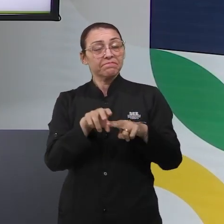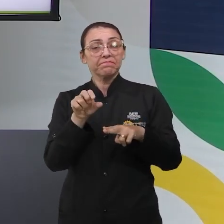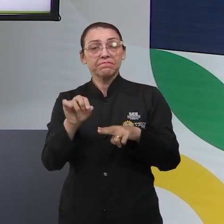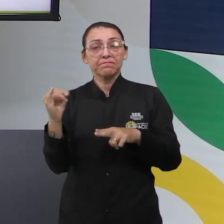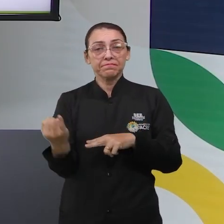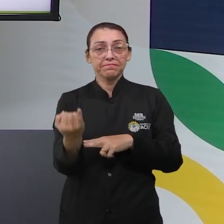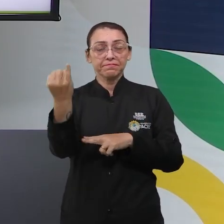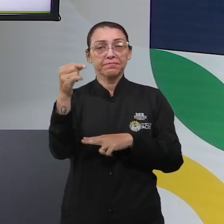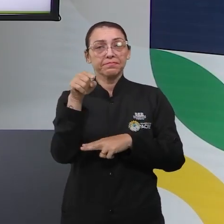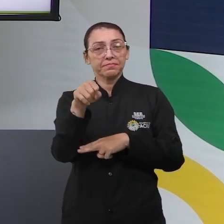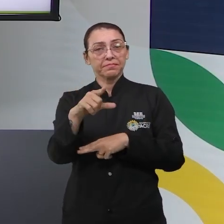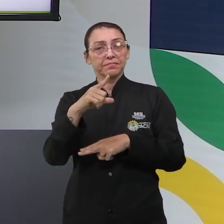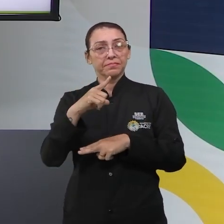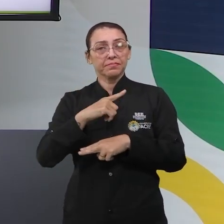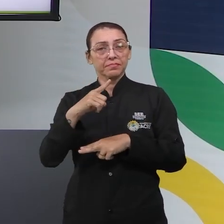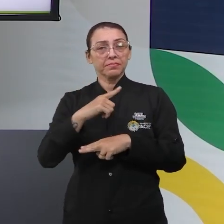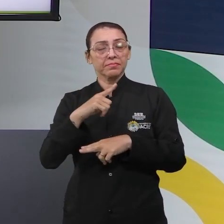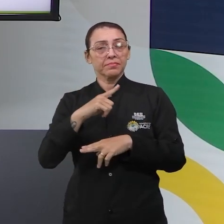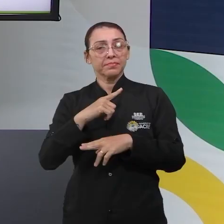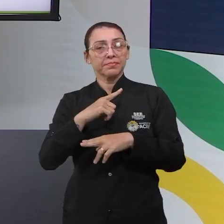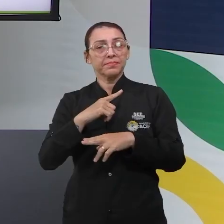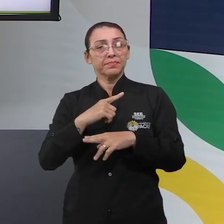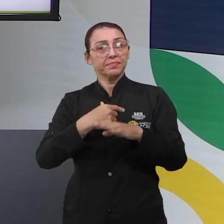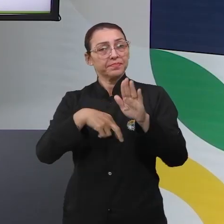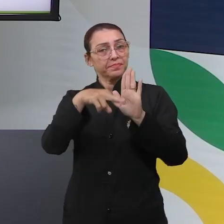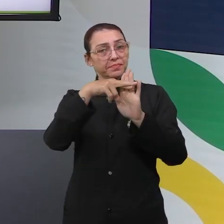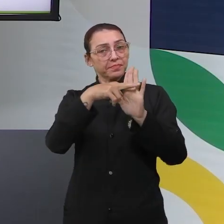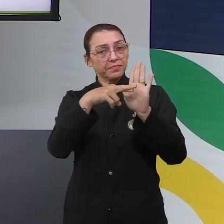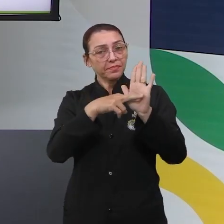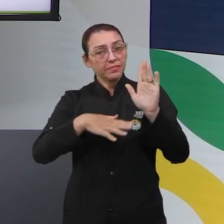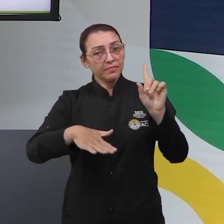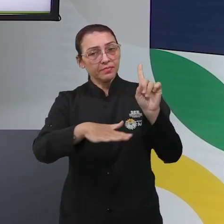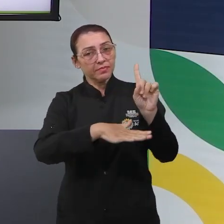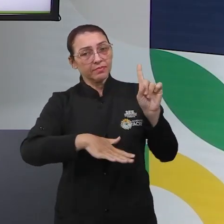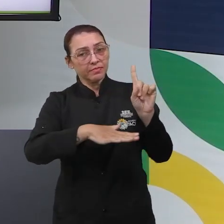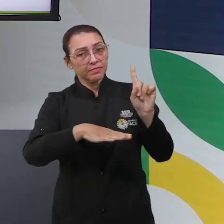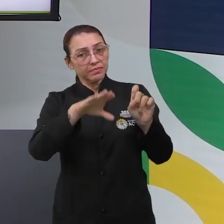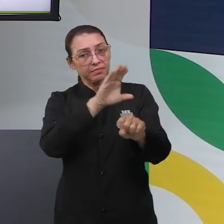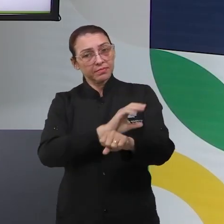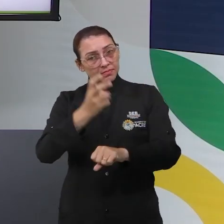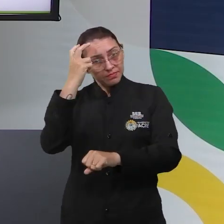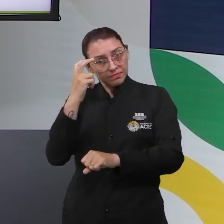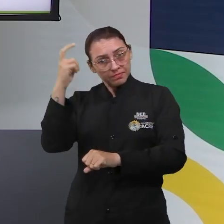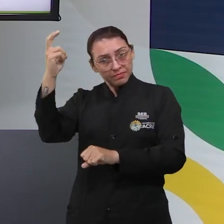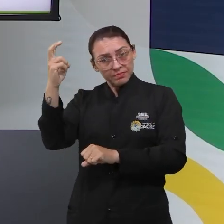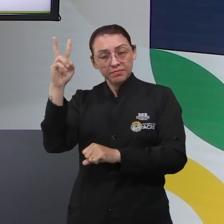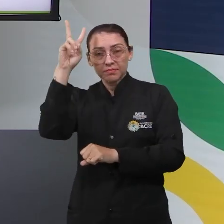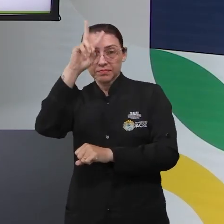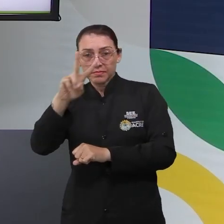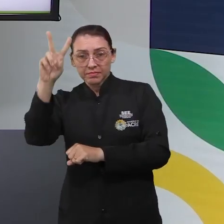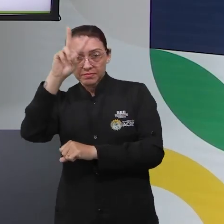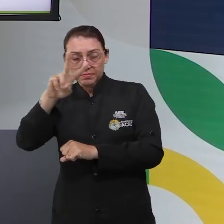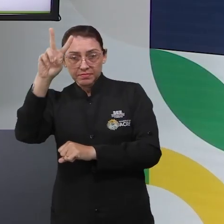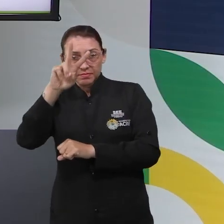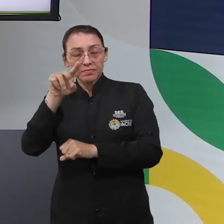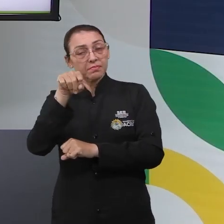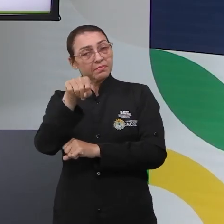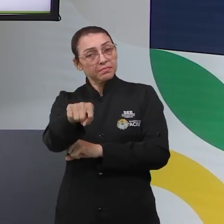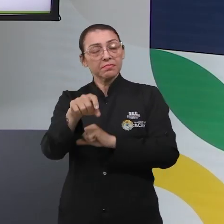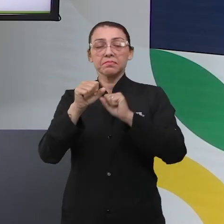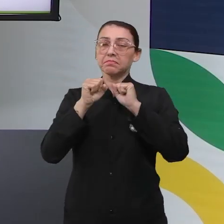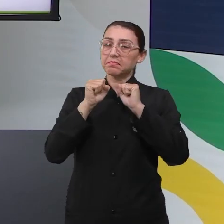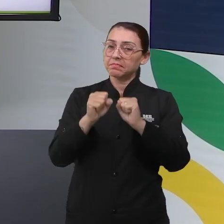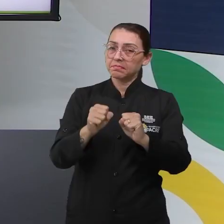importante? Você ter um repertório social, cultural, histórico, para que